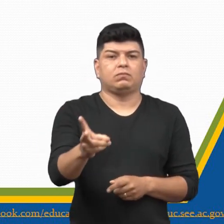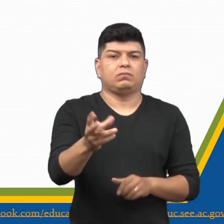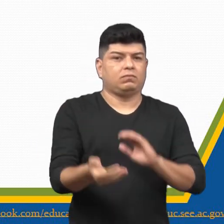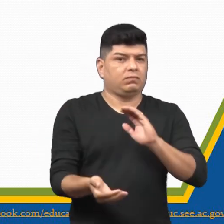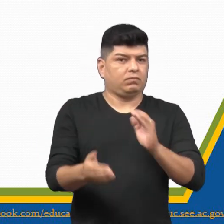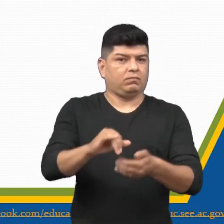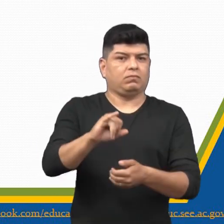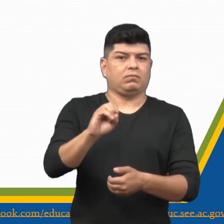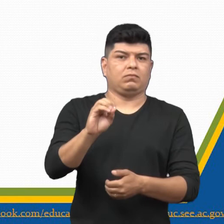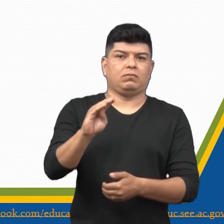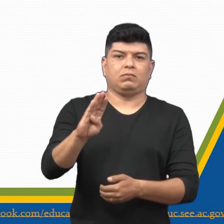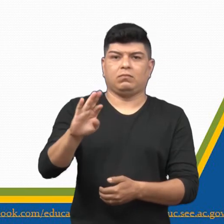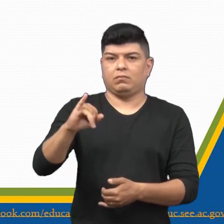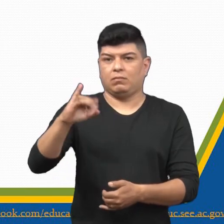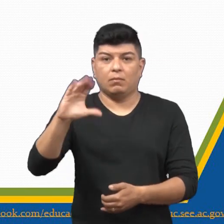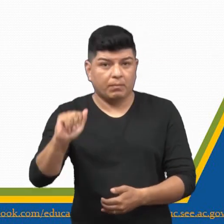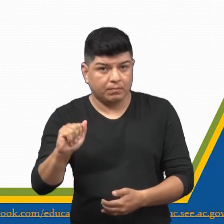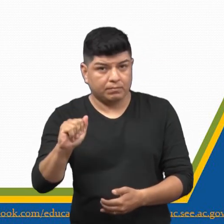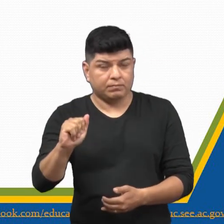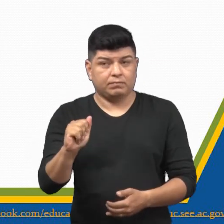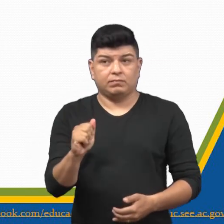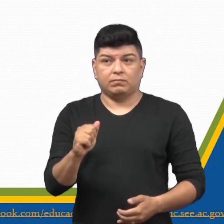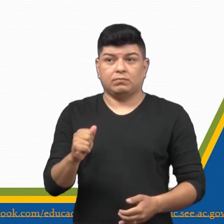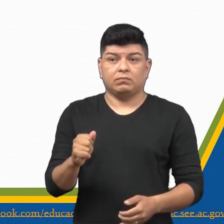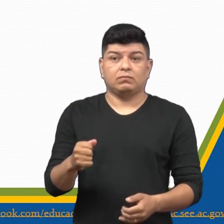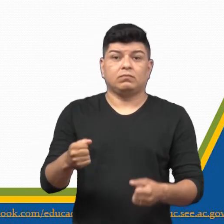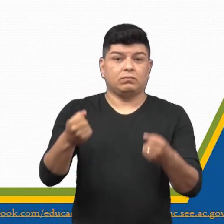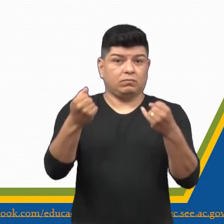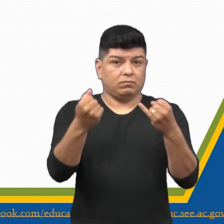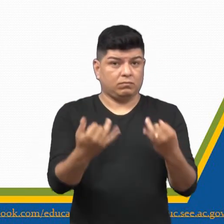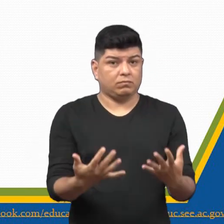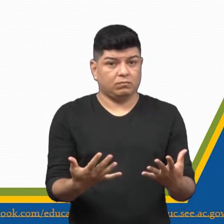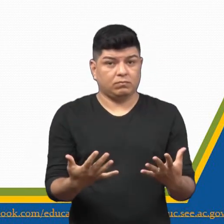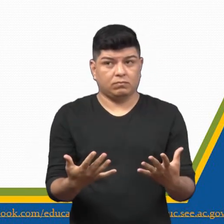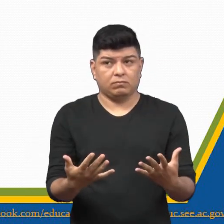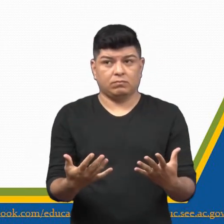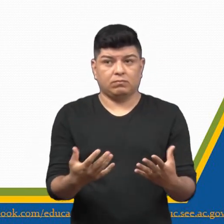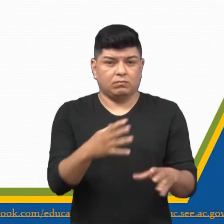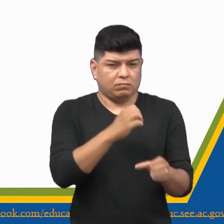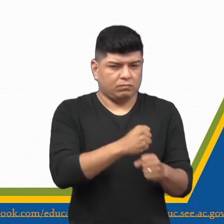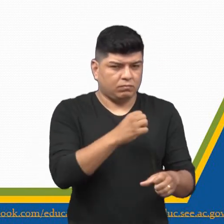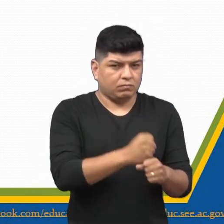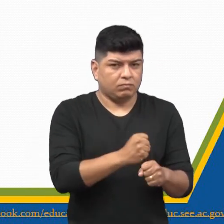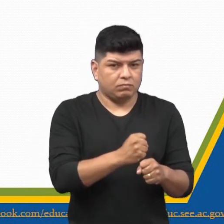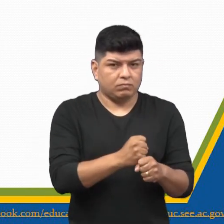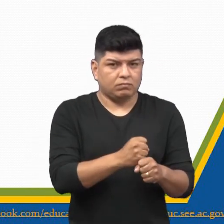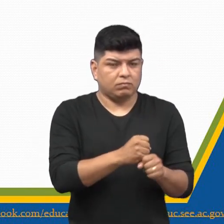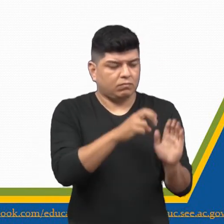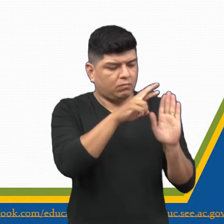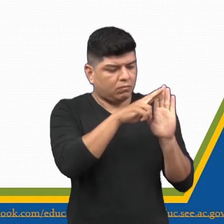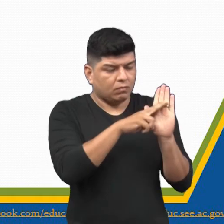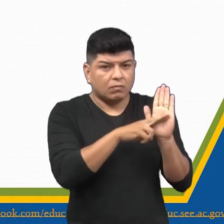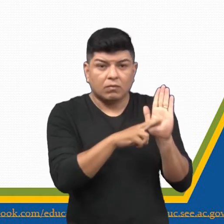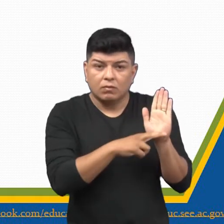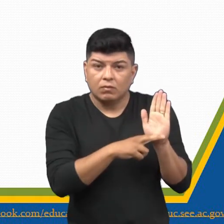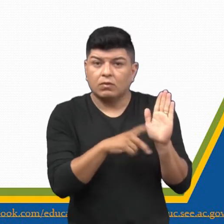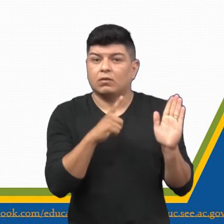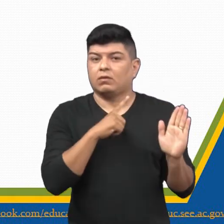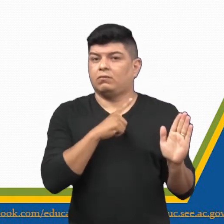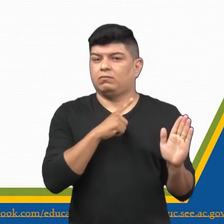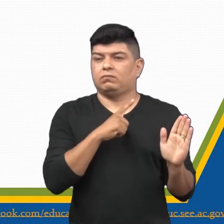transformação isobárica. Então, quando eu faço a aplicação dos meus cálculos, eu tiro aqui os dados, eu